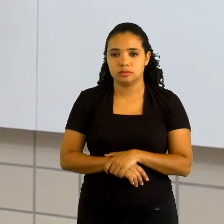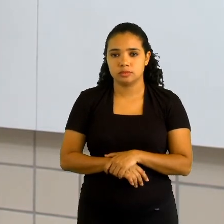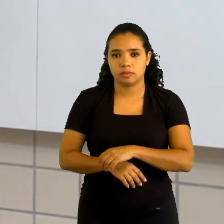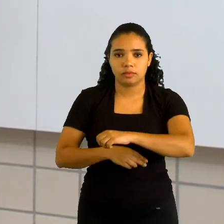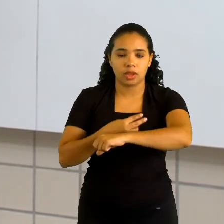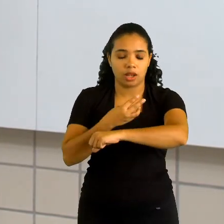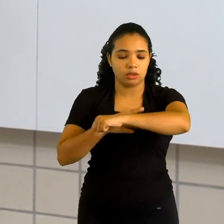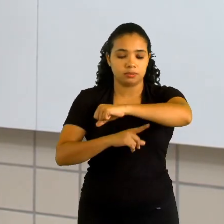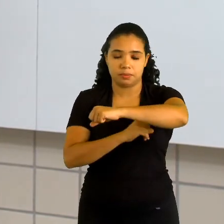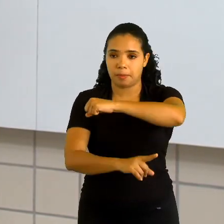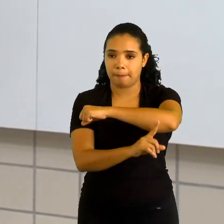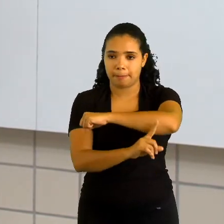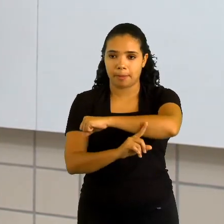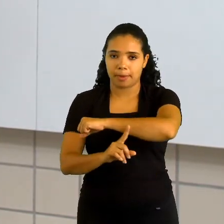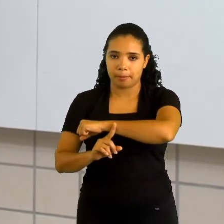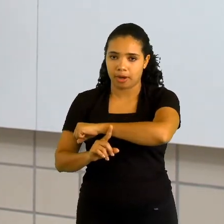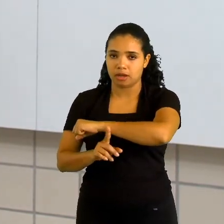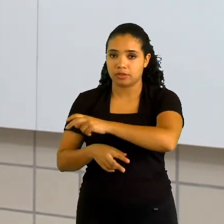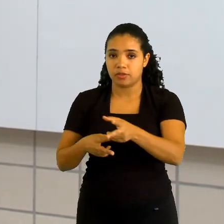menos 5?